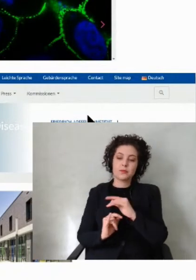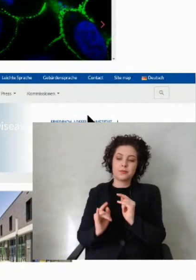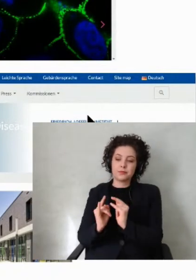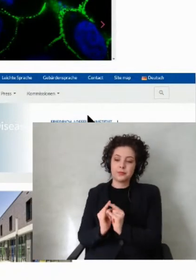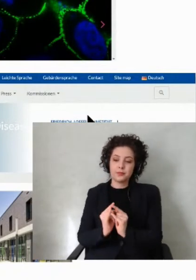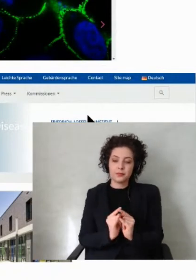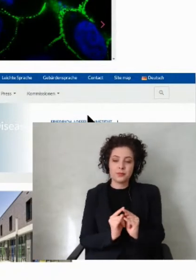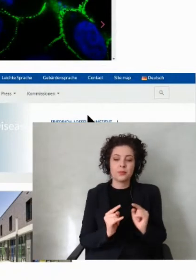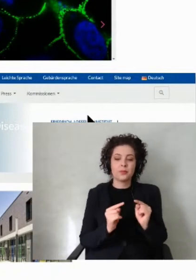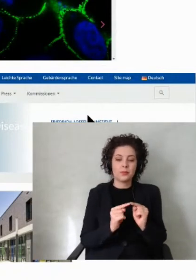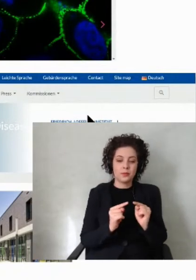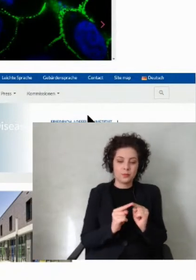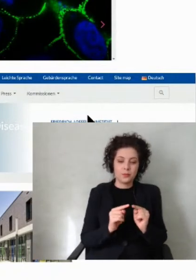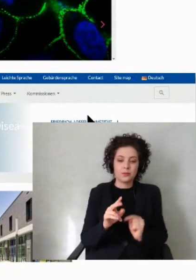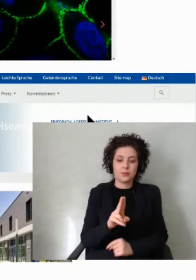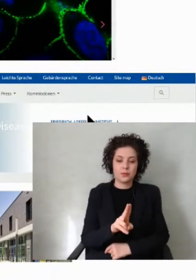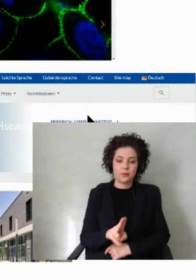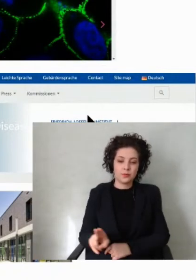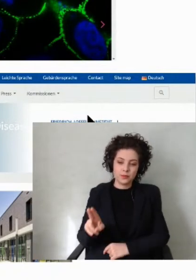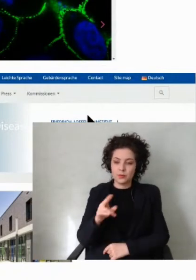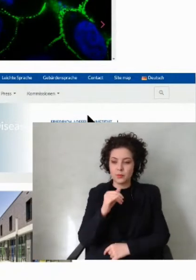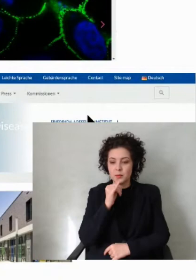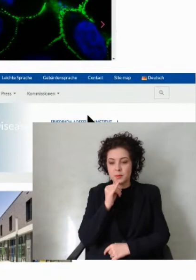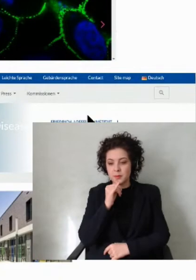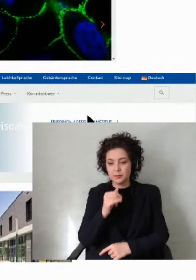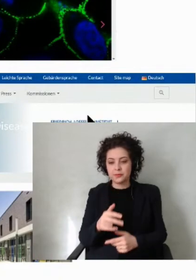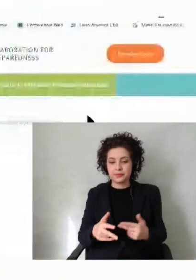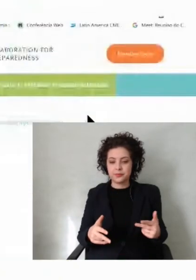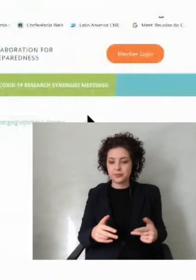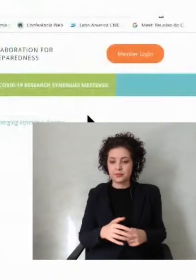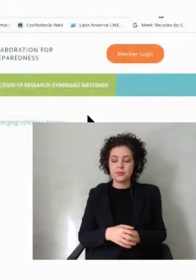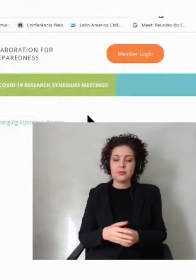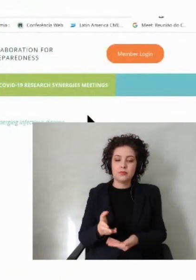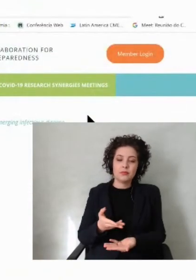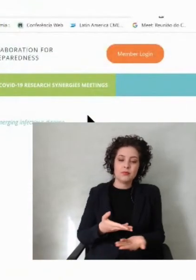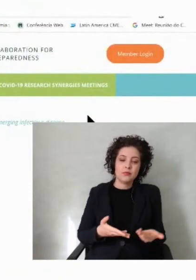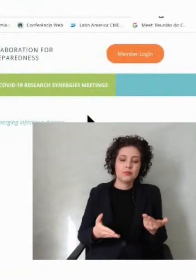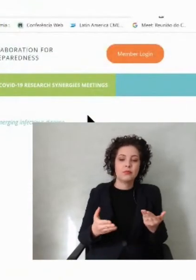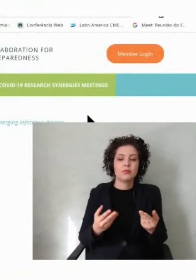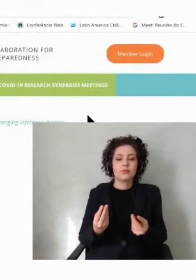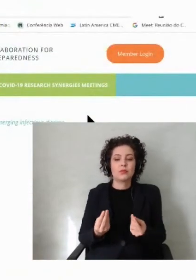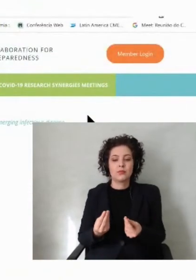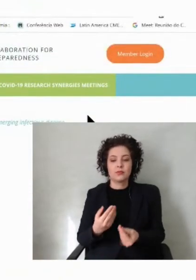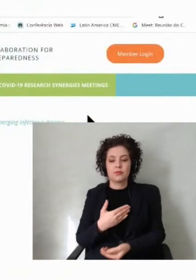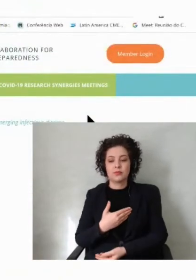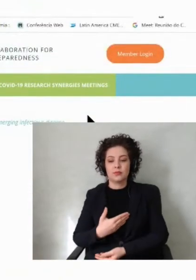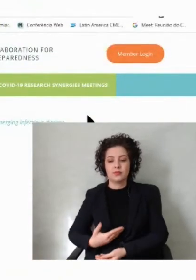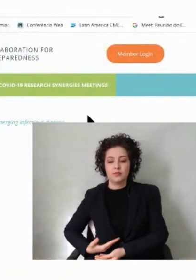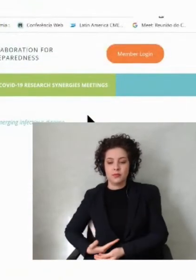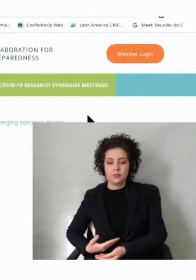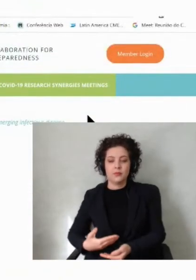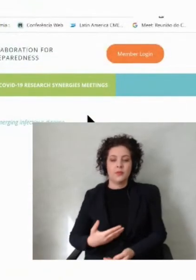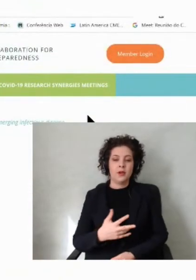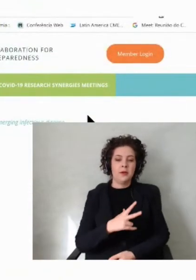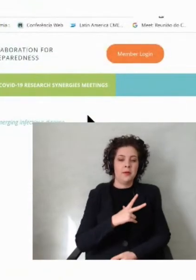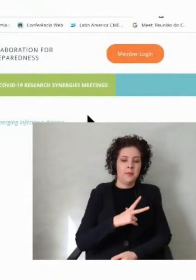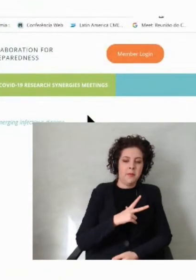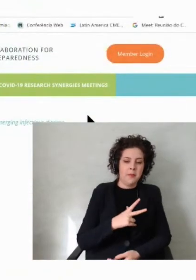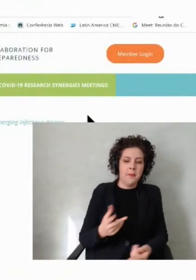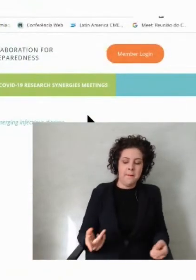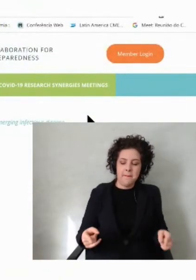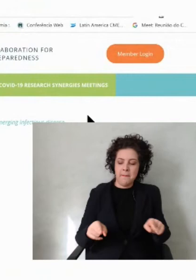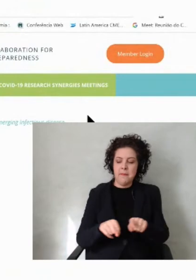muito deles exemplos de cooperação público-privada, e aqui a gente tem exemplos de